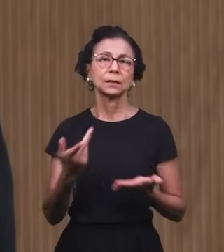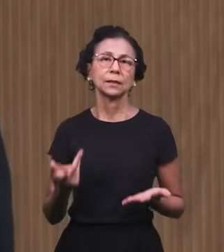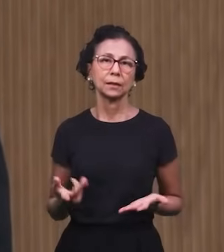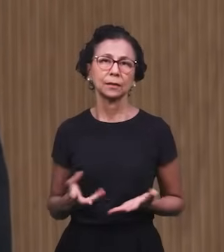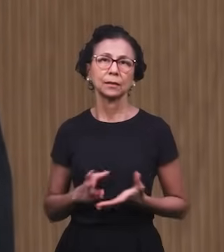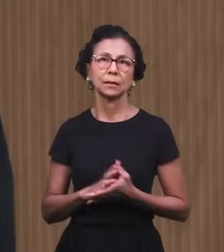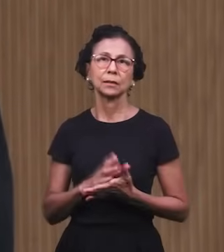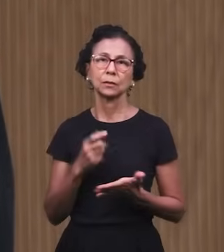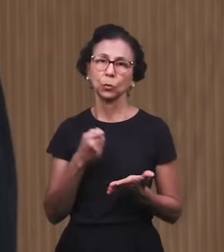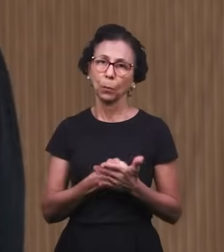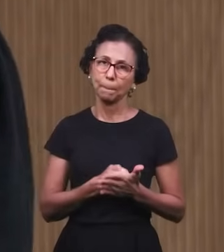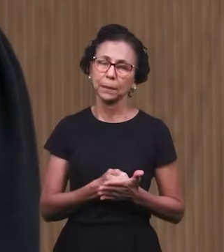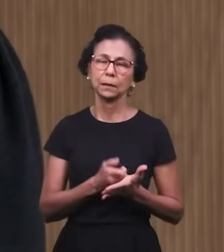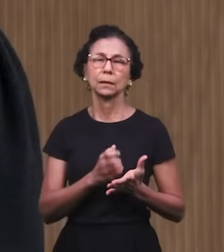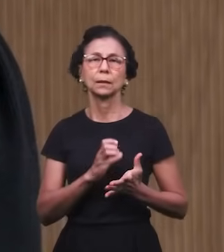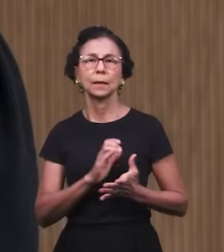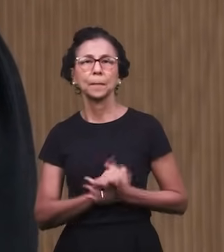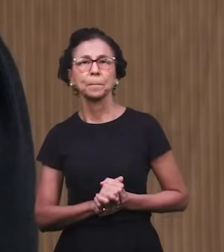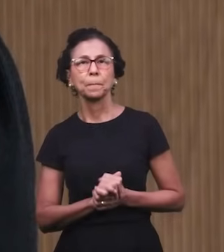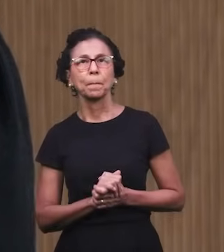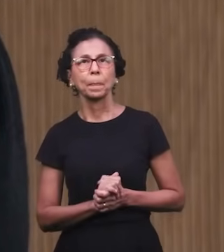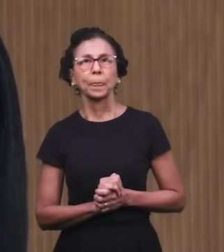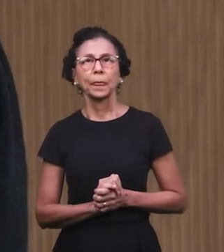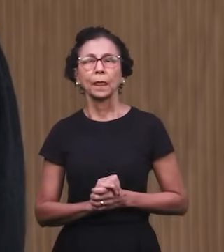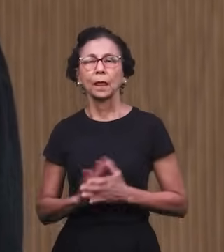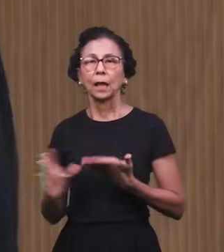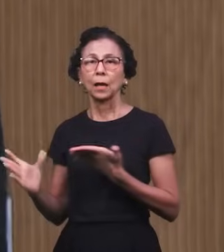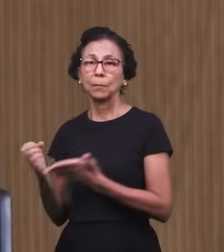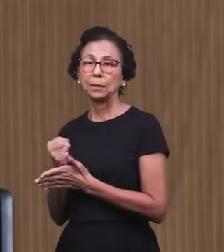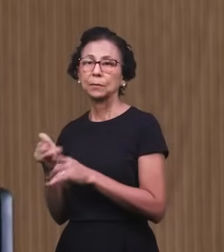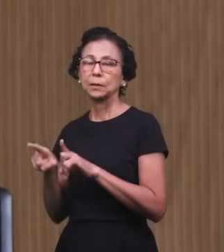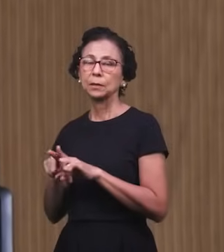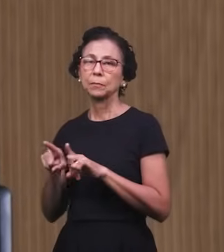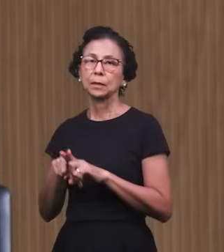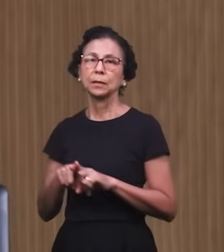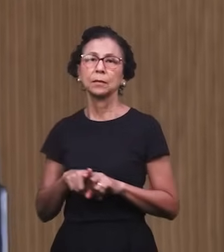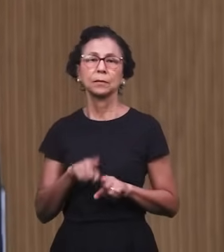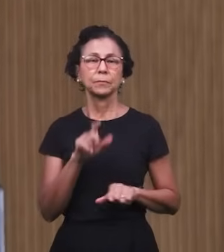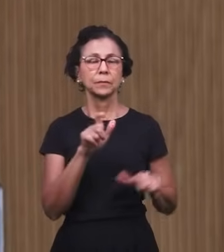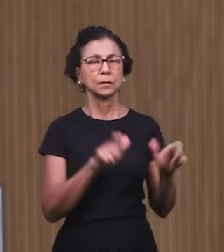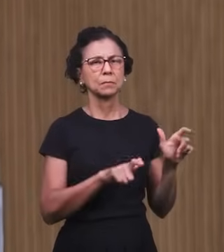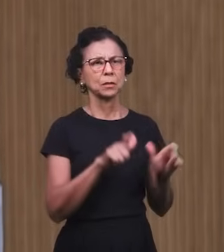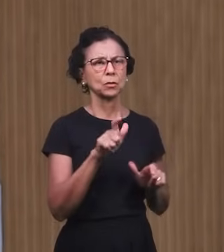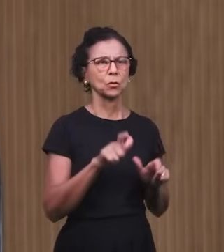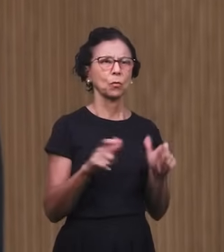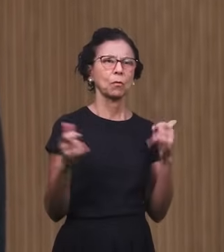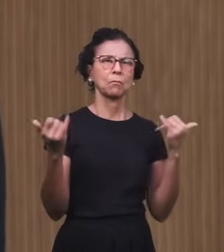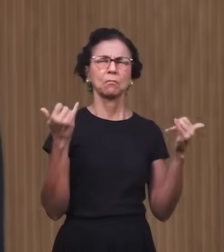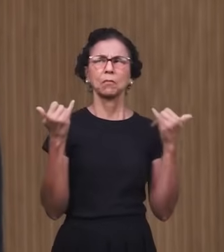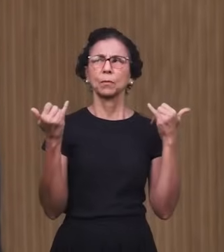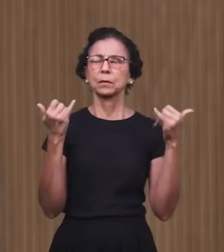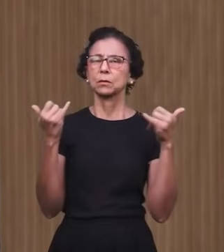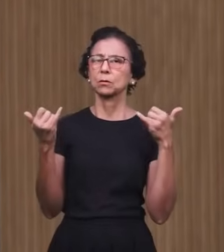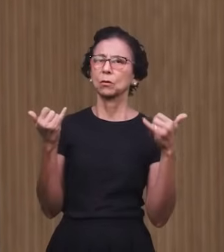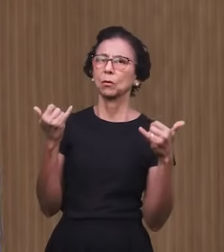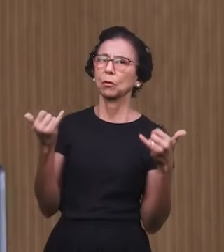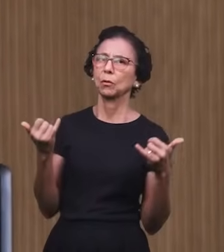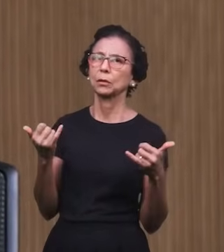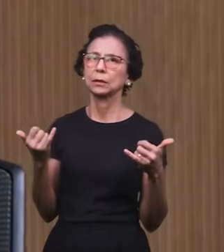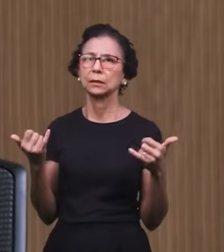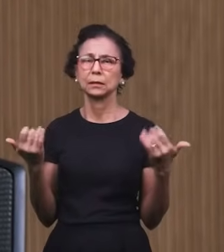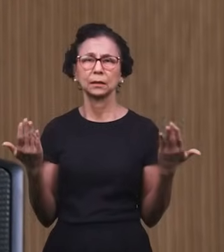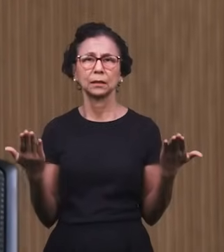coisas que é contra, né, a volta do Senhor Jesus. Mas nada vai impedir para o momento profético, nada vai impedir